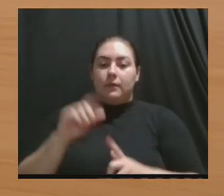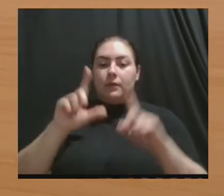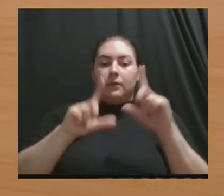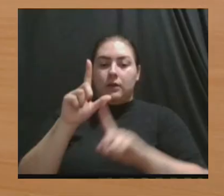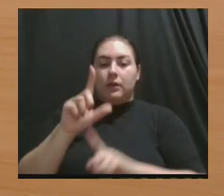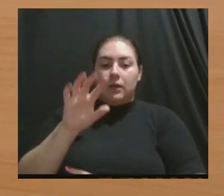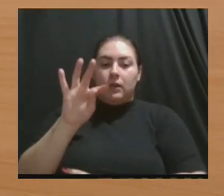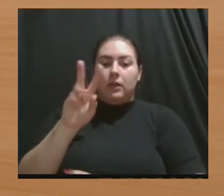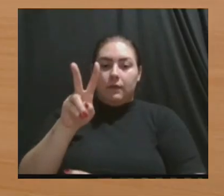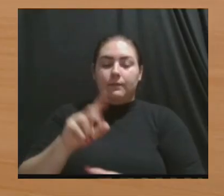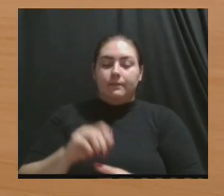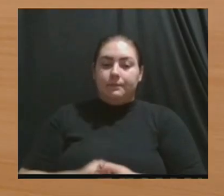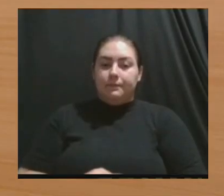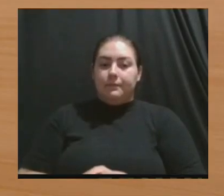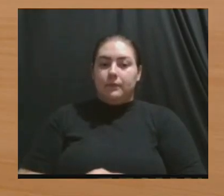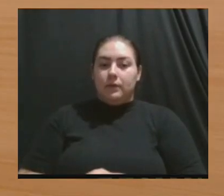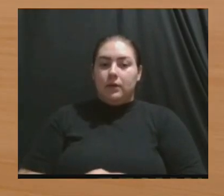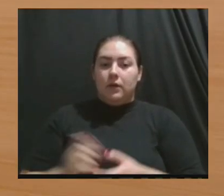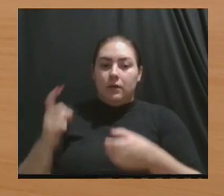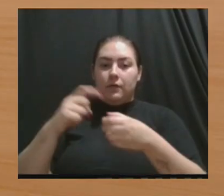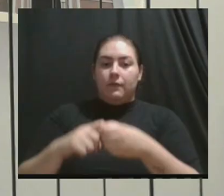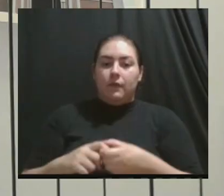volto com você aí no estúdio, Gabriel.